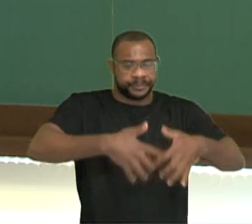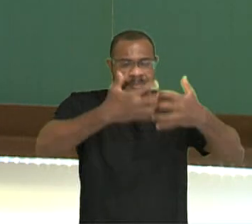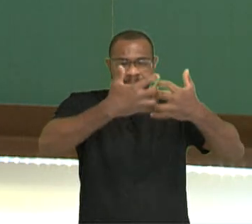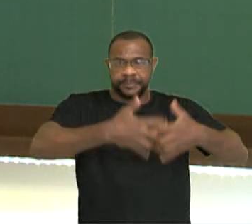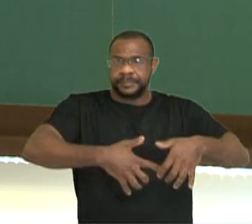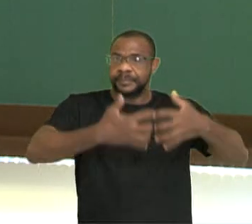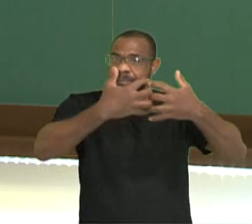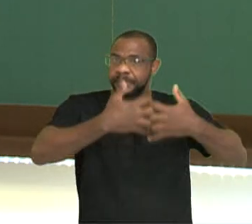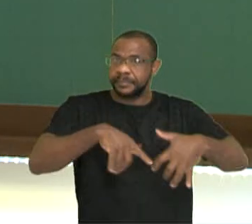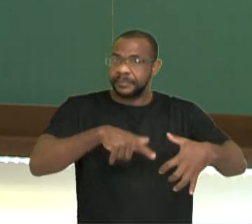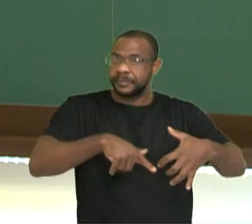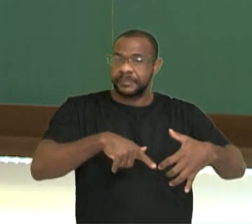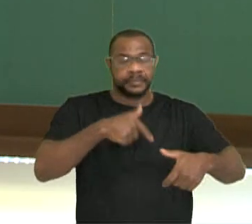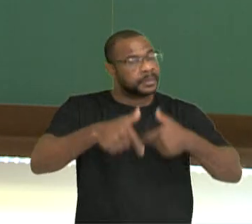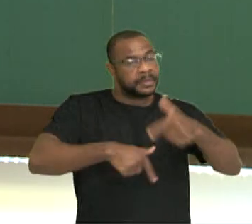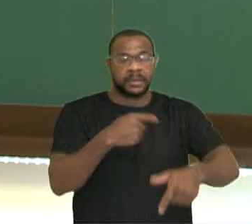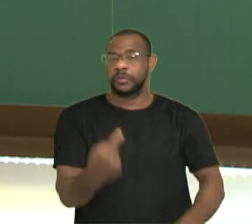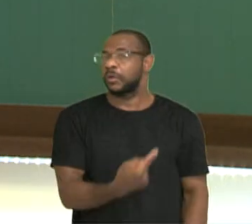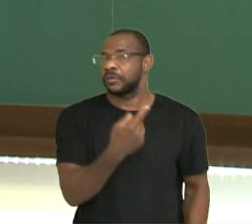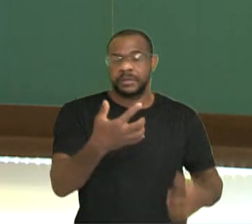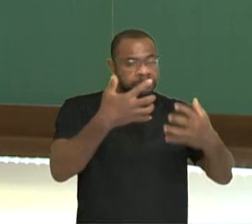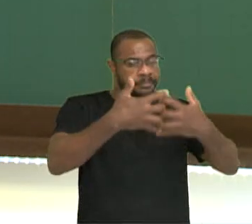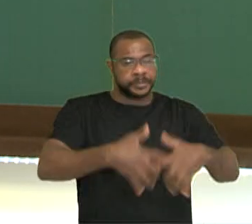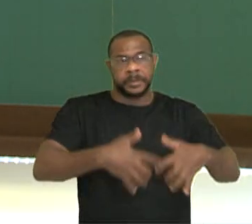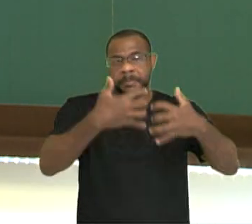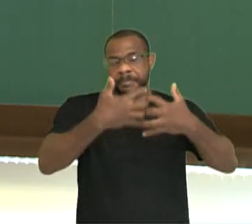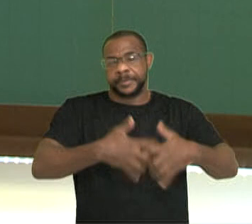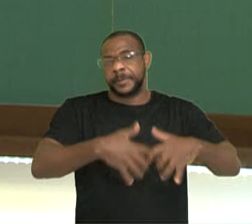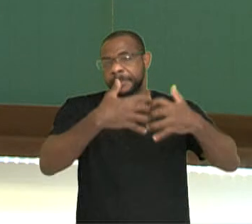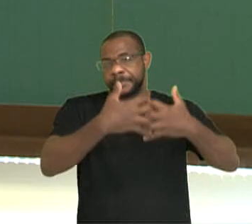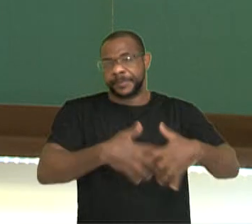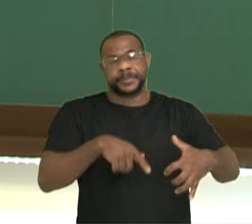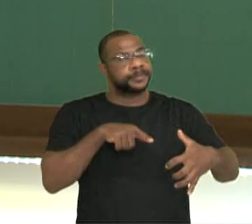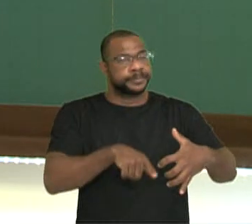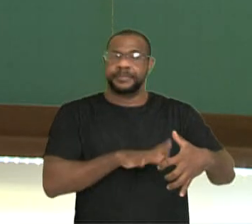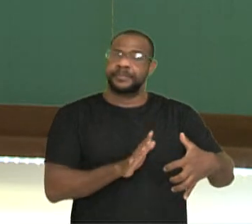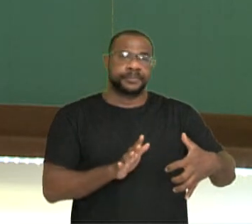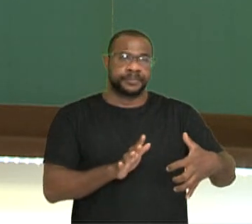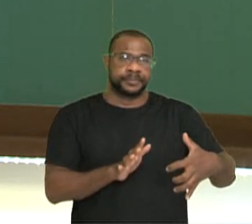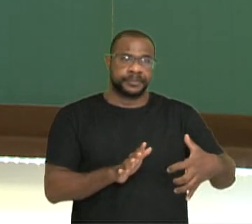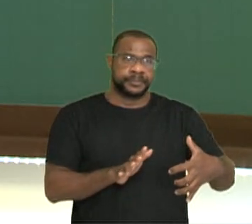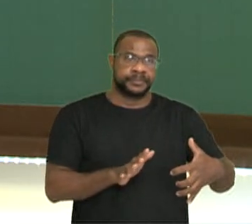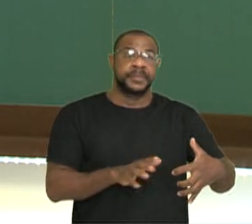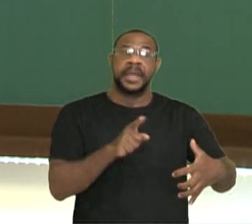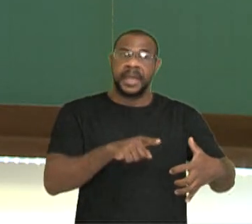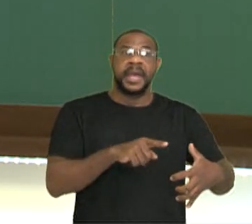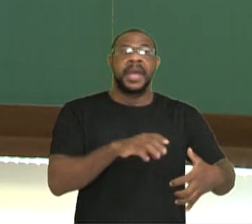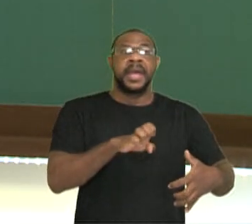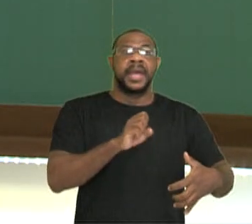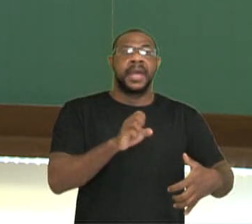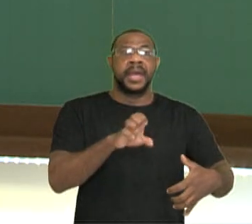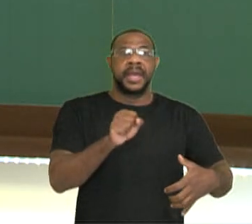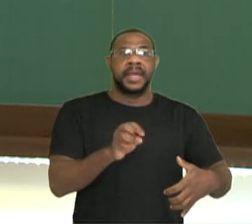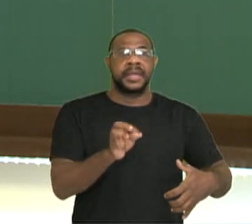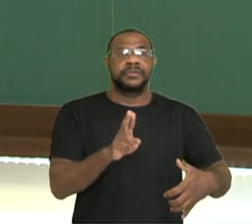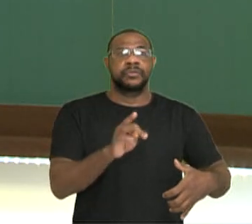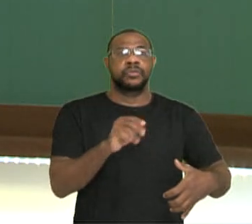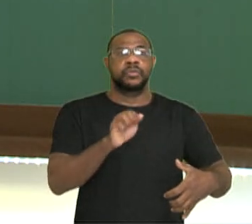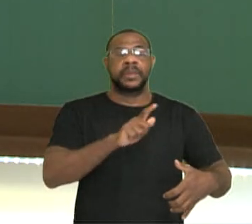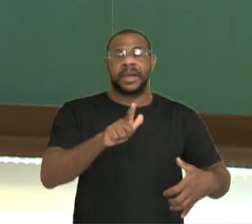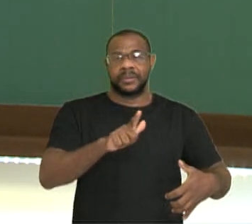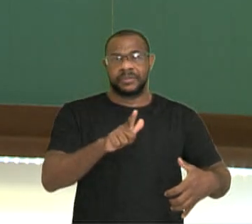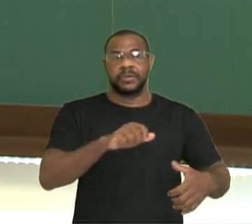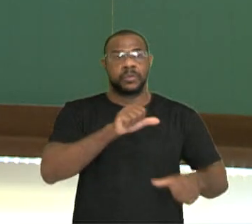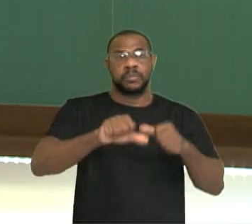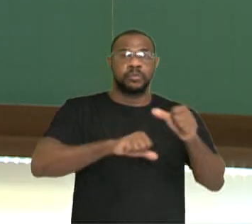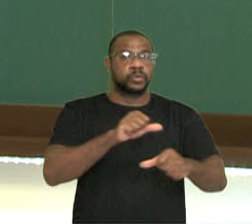algumas profissões desaparecessem, se extinguissem ao longo da história. Esse é um desemprego estrutural, mudou a